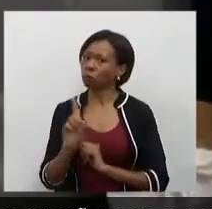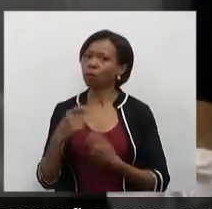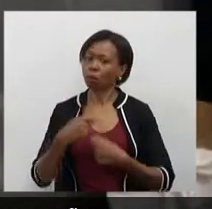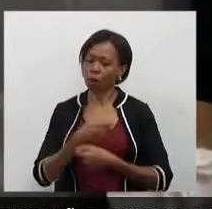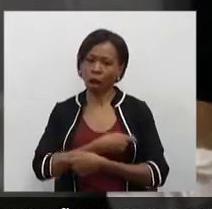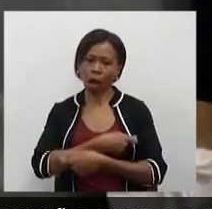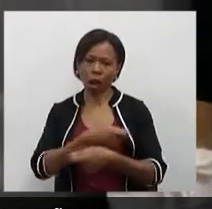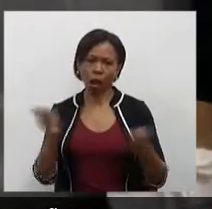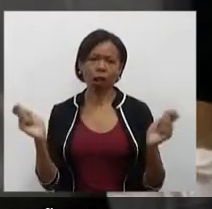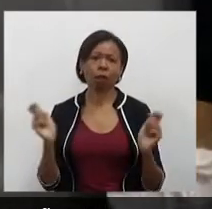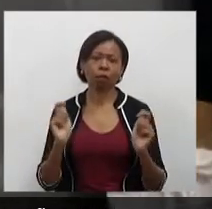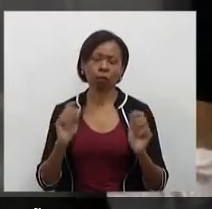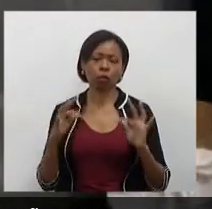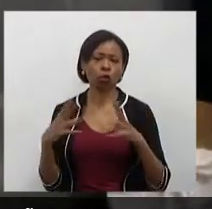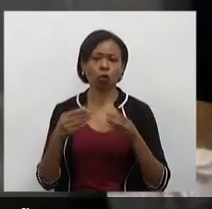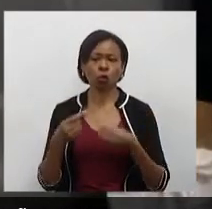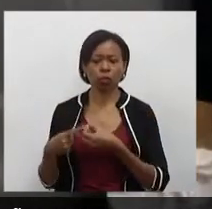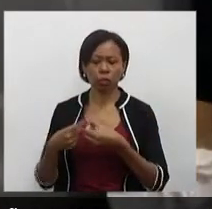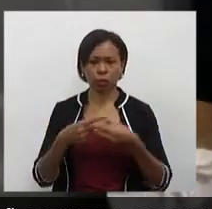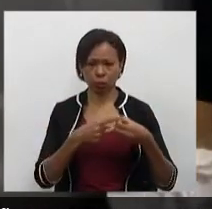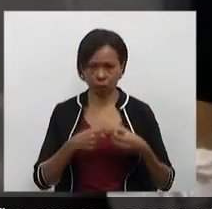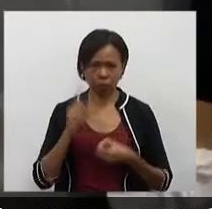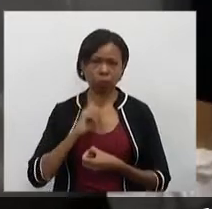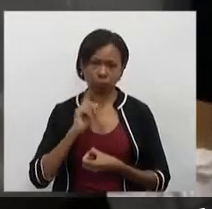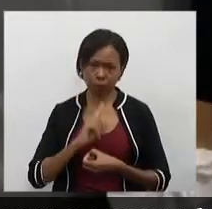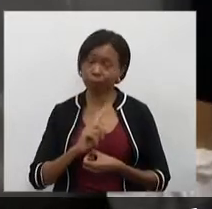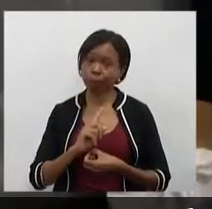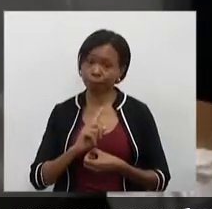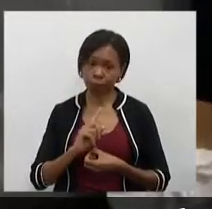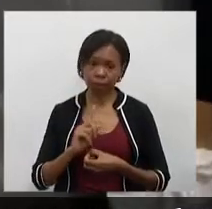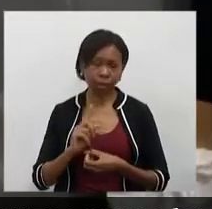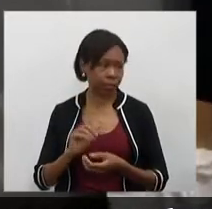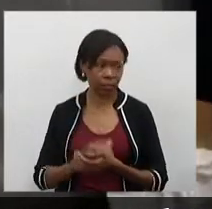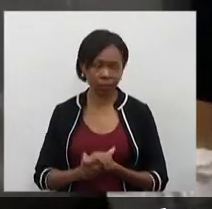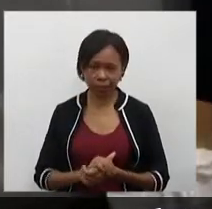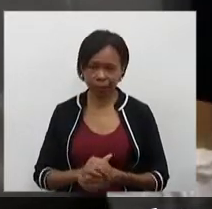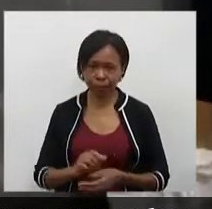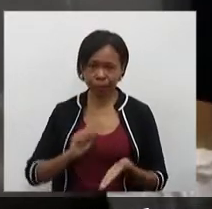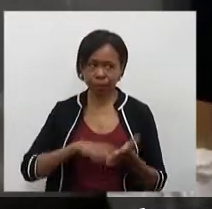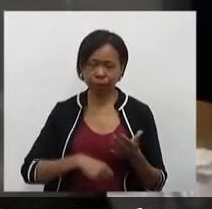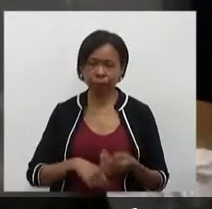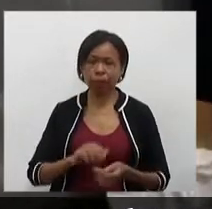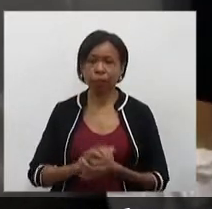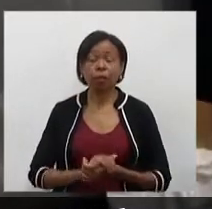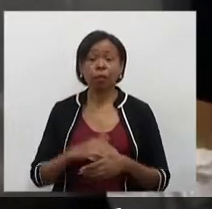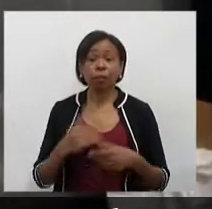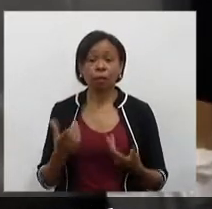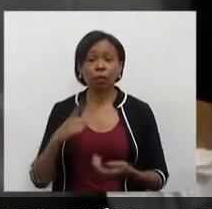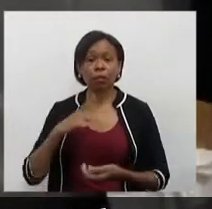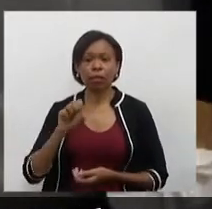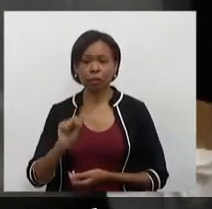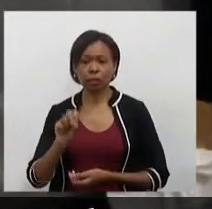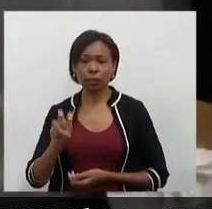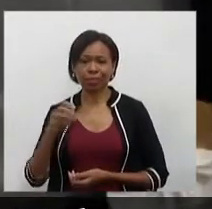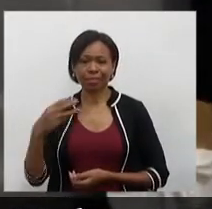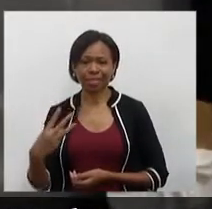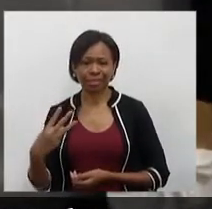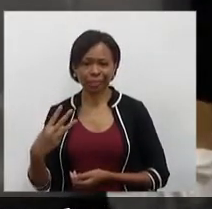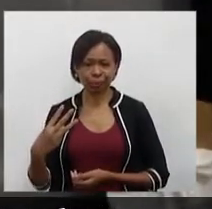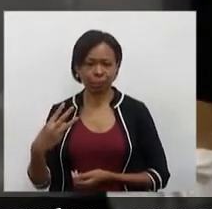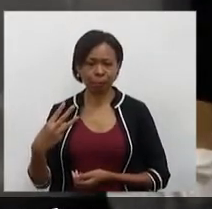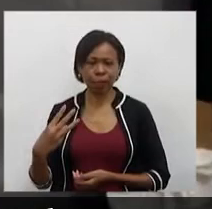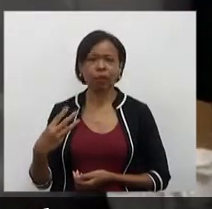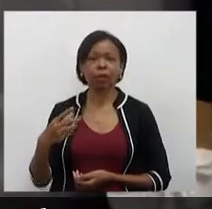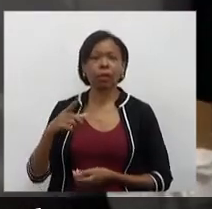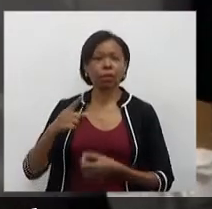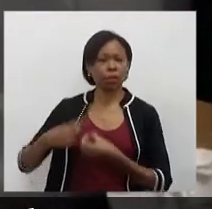todos os municípios do estado de Minas Gerais. Lembrando que somos um estado aí continental, né, nós temos 853 municípios, temos